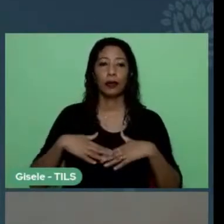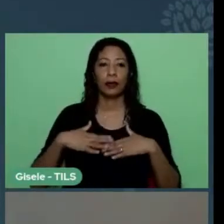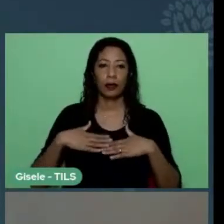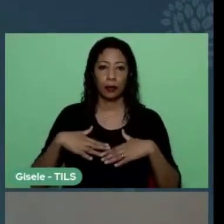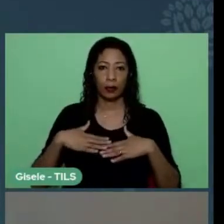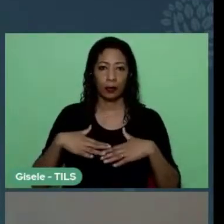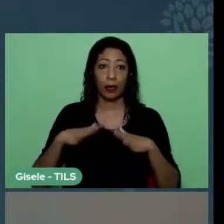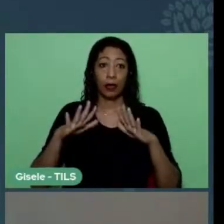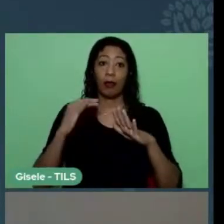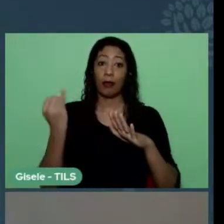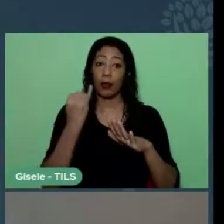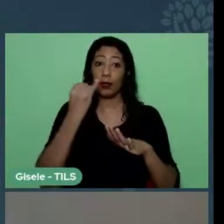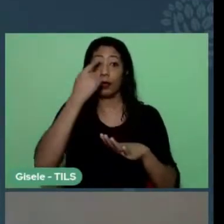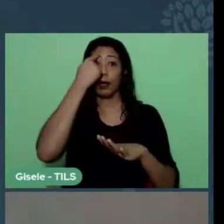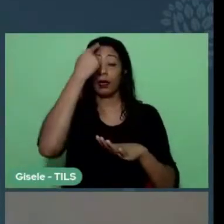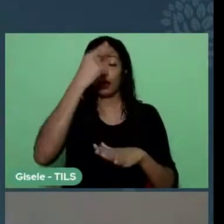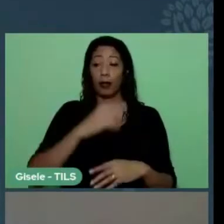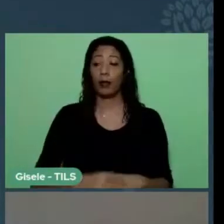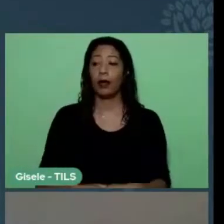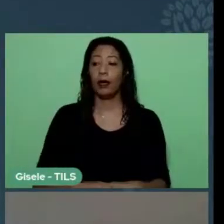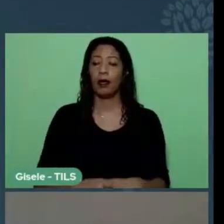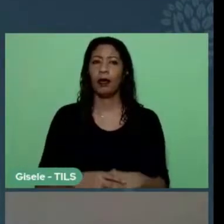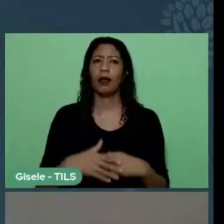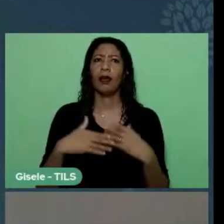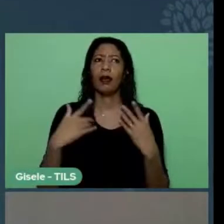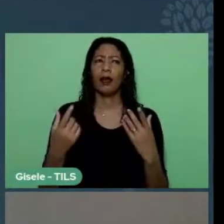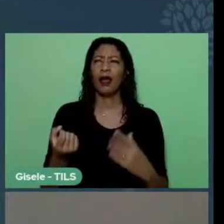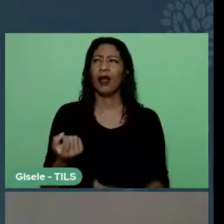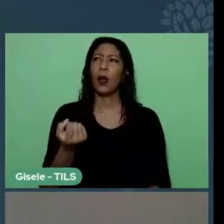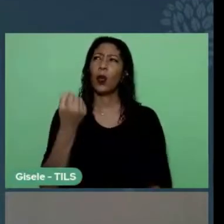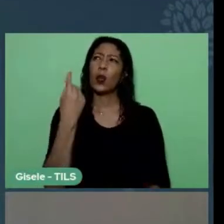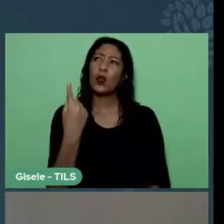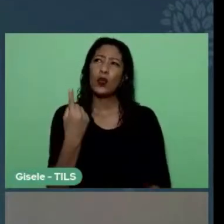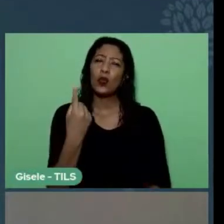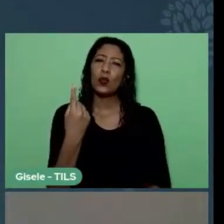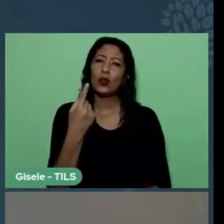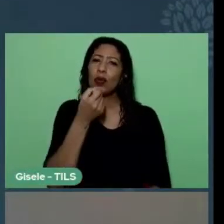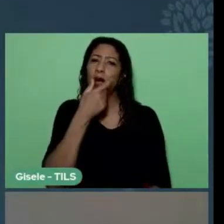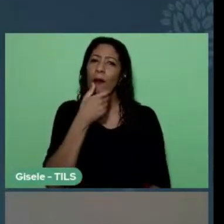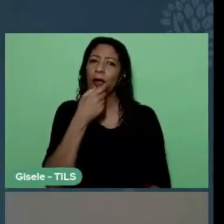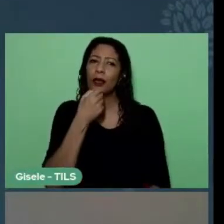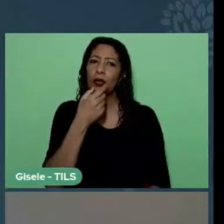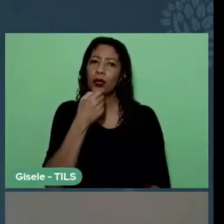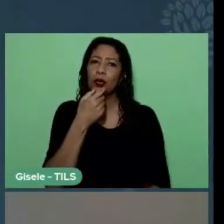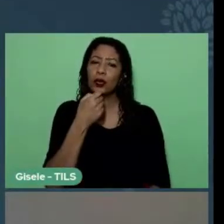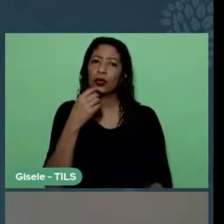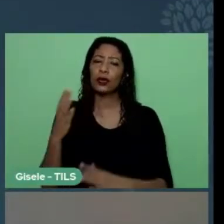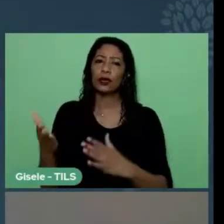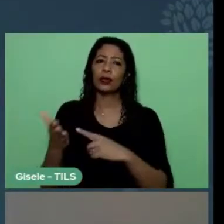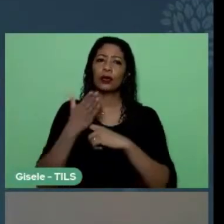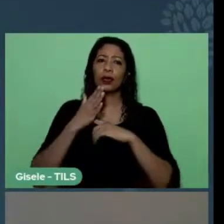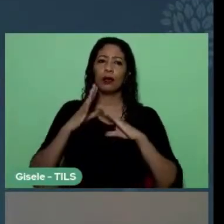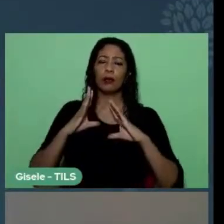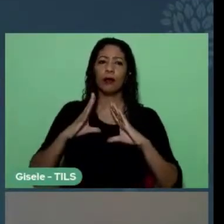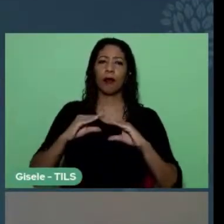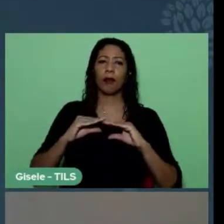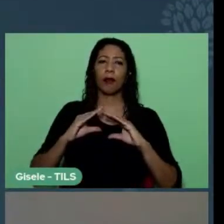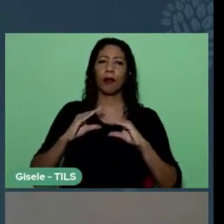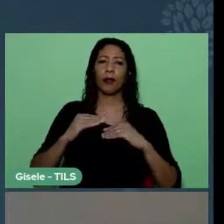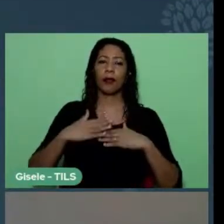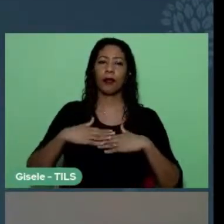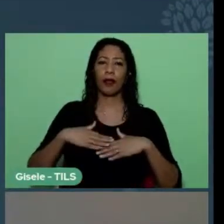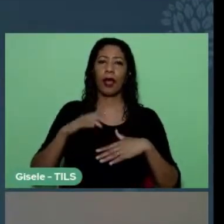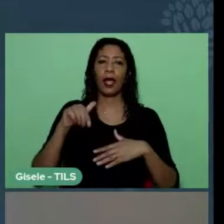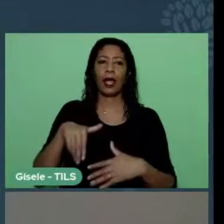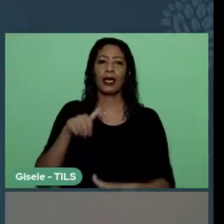vocês lembrarem que, assim, será que o único remédio que dá conforto imediato é o salbutamol,